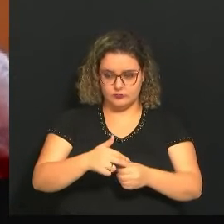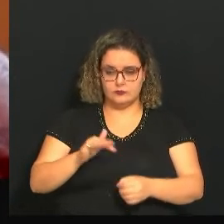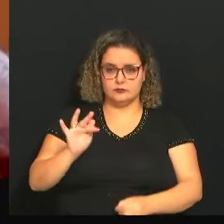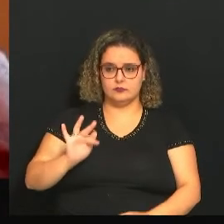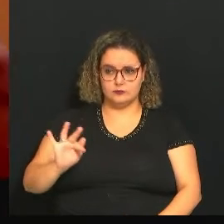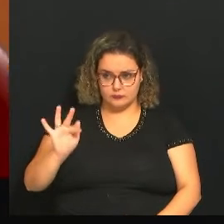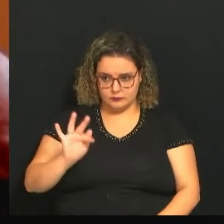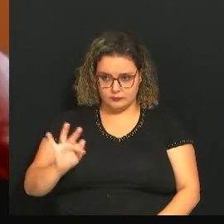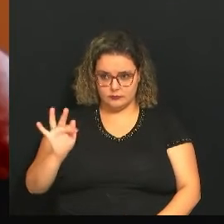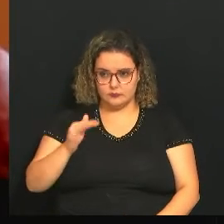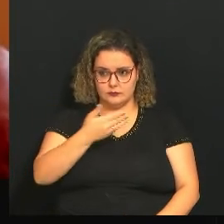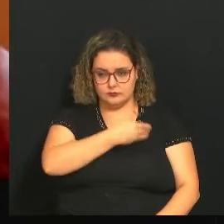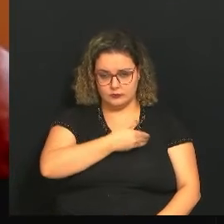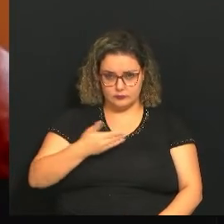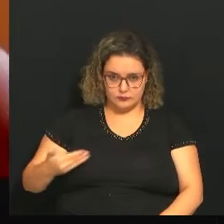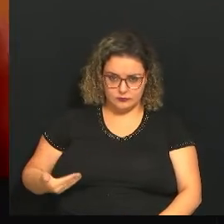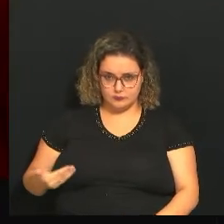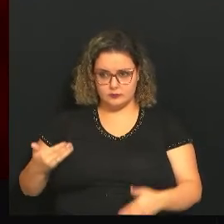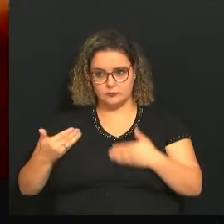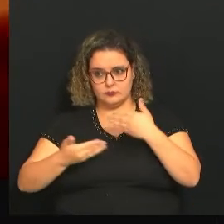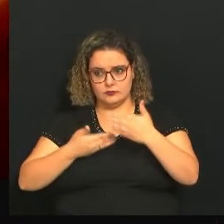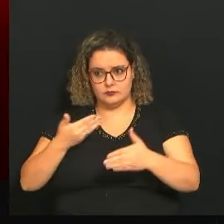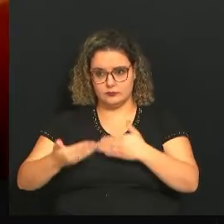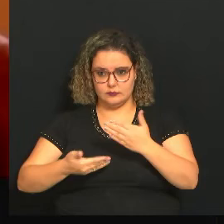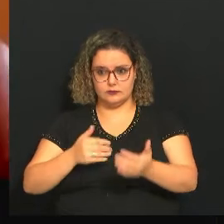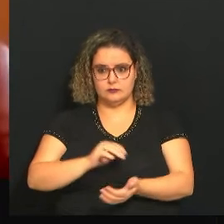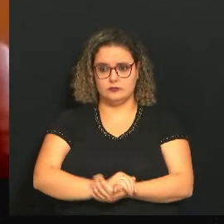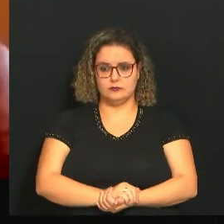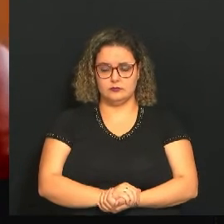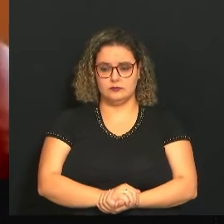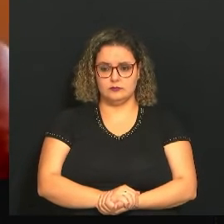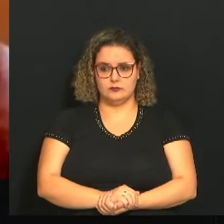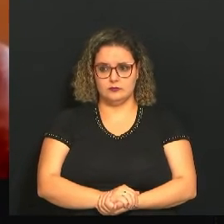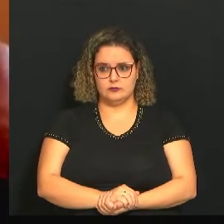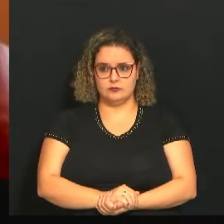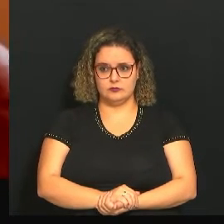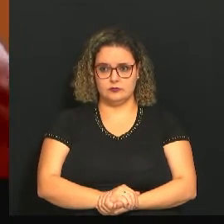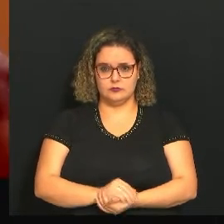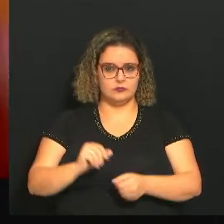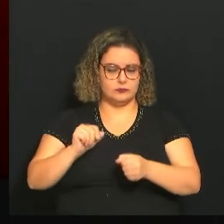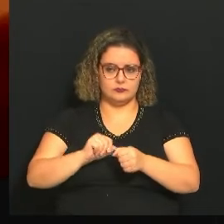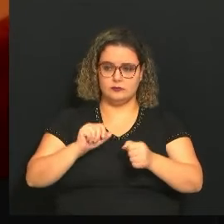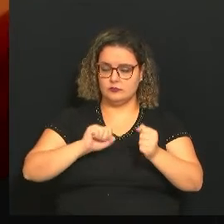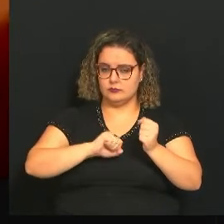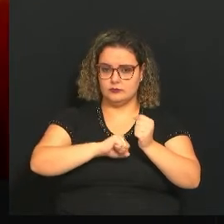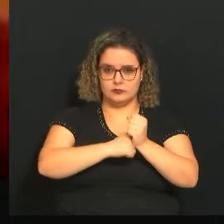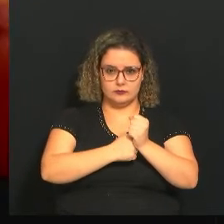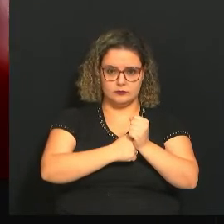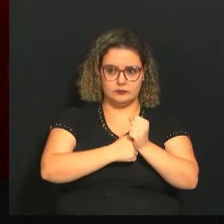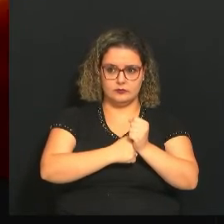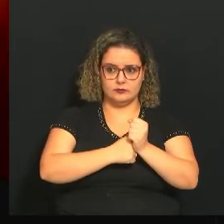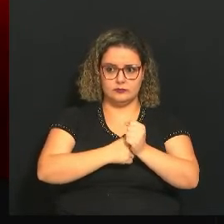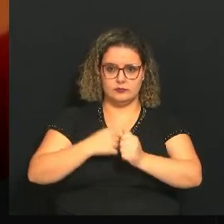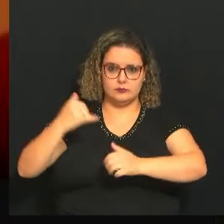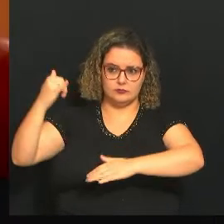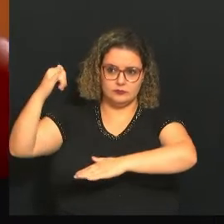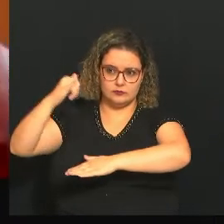Brasileira, Sindicato de Universidade Brasileira, fizemos bloqueio nos aeroportos